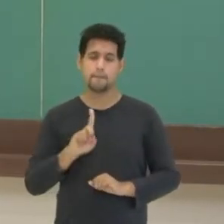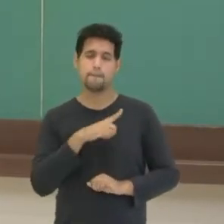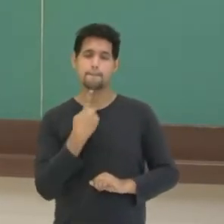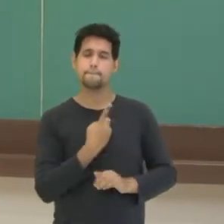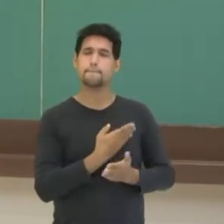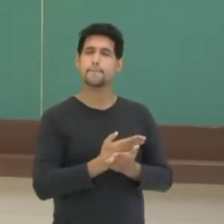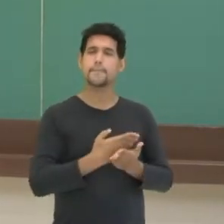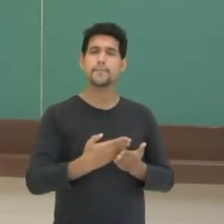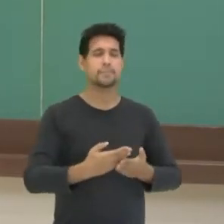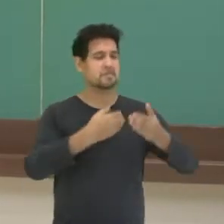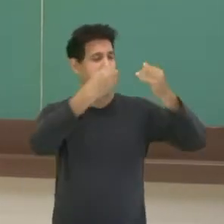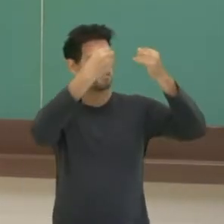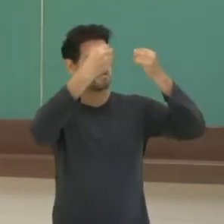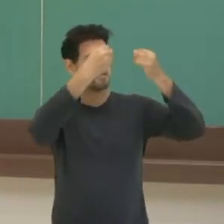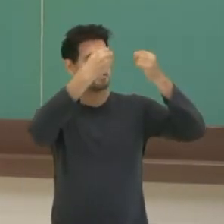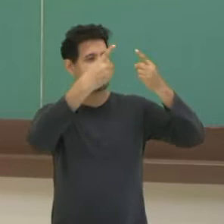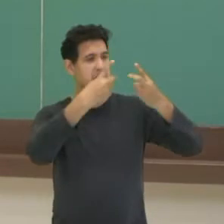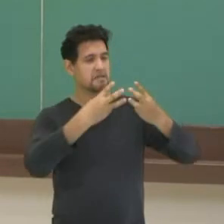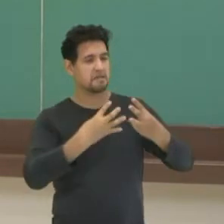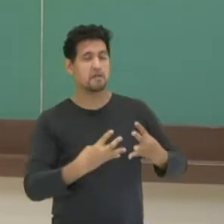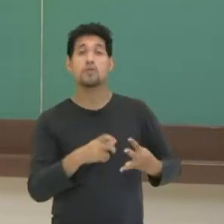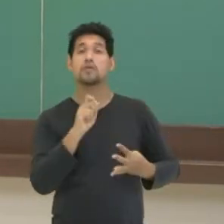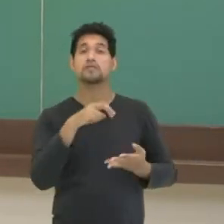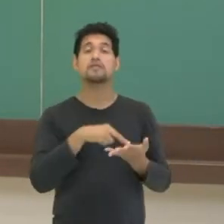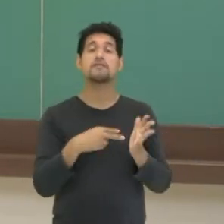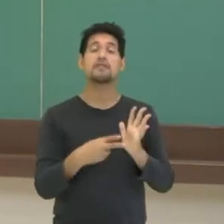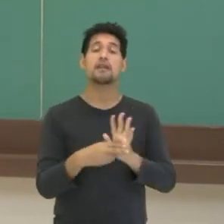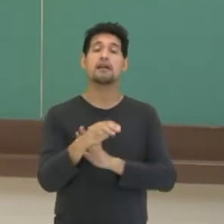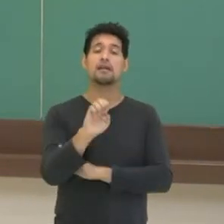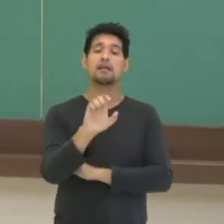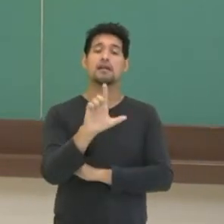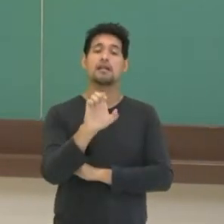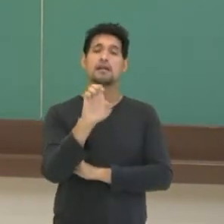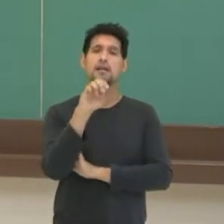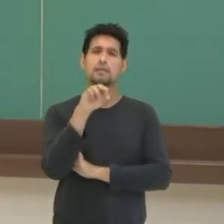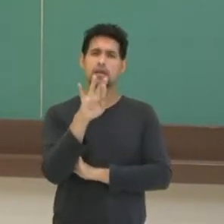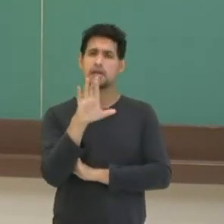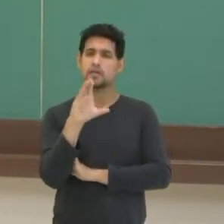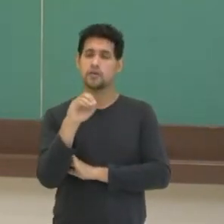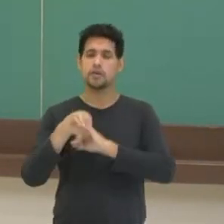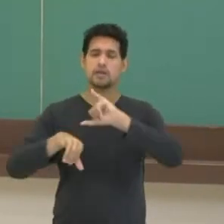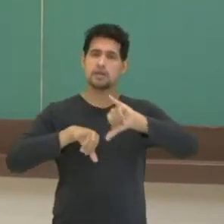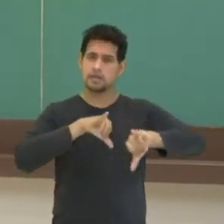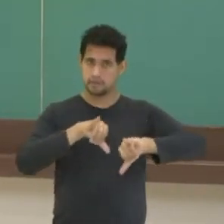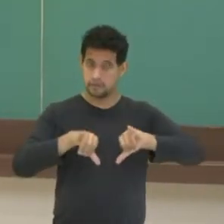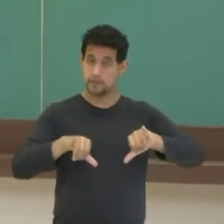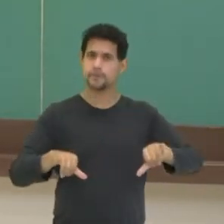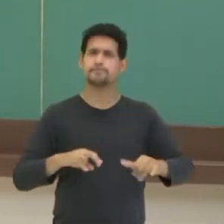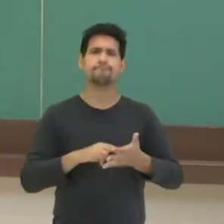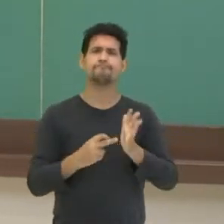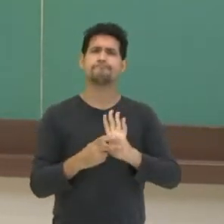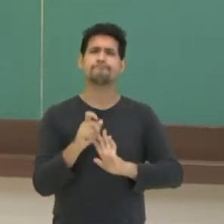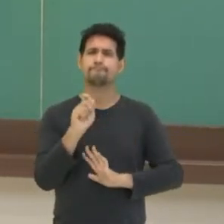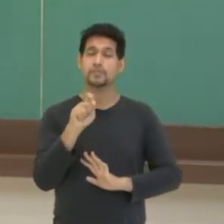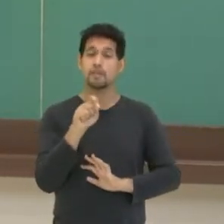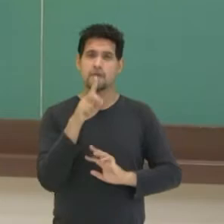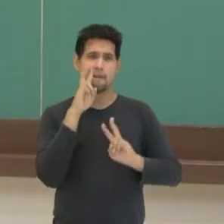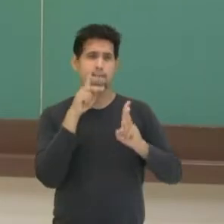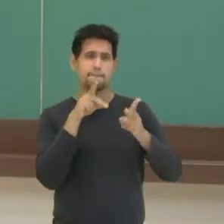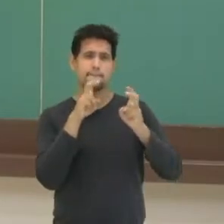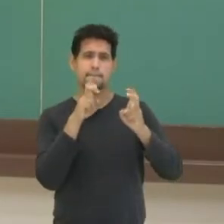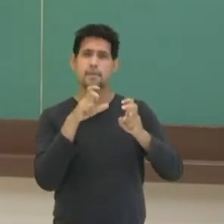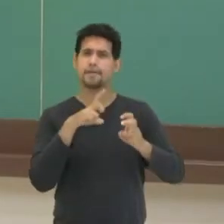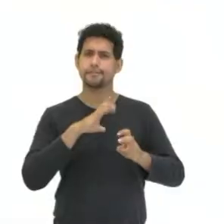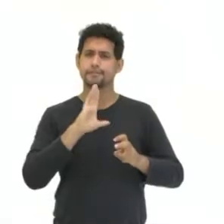Começamos definindo o que vem a ser elemento químico e substância química. Elemento químico, observe aqui nós temos